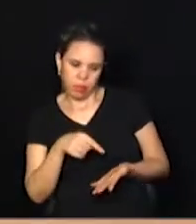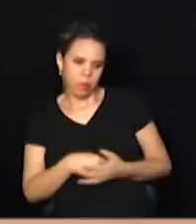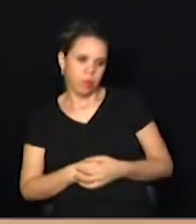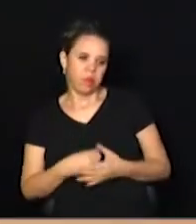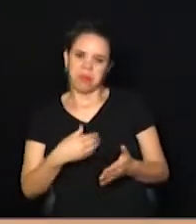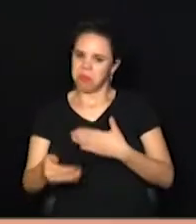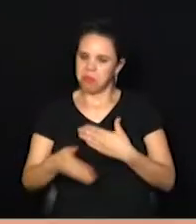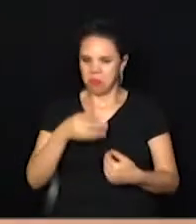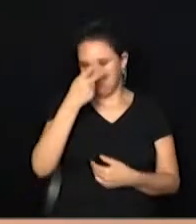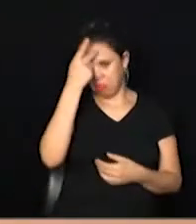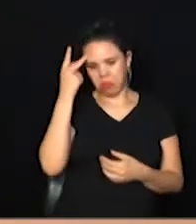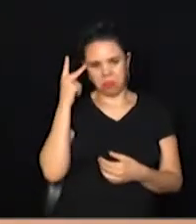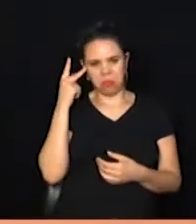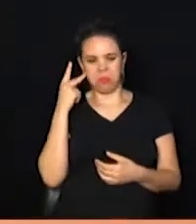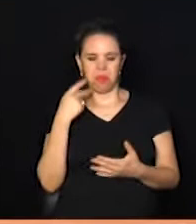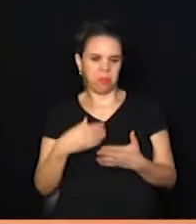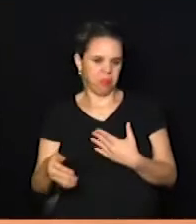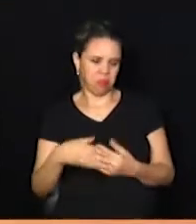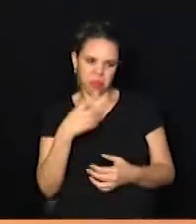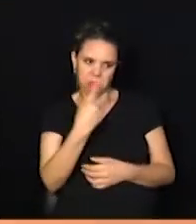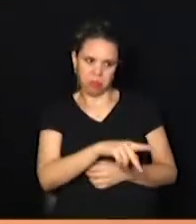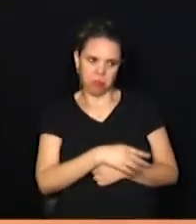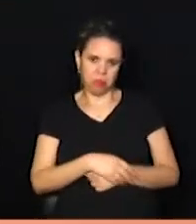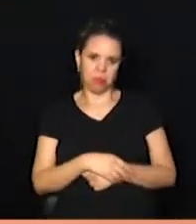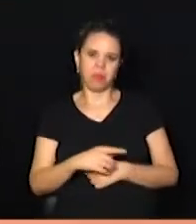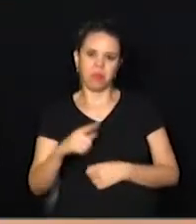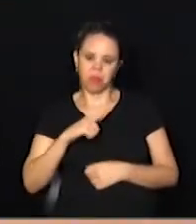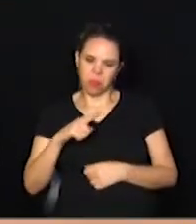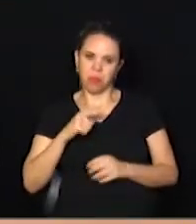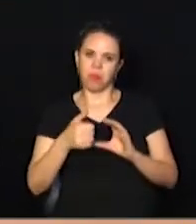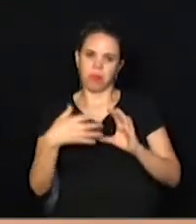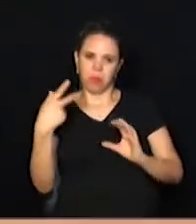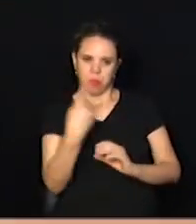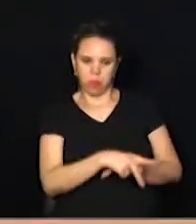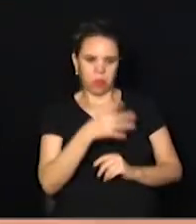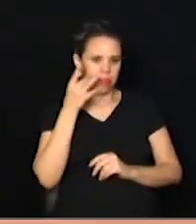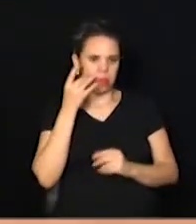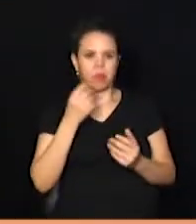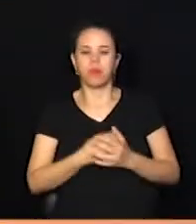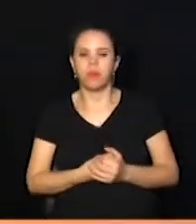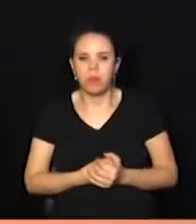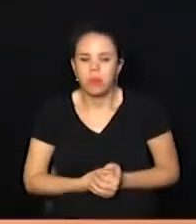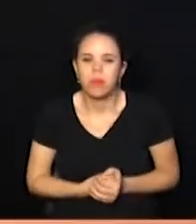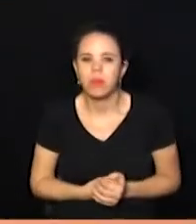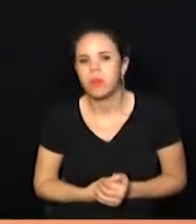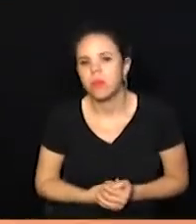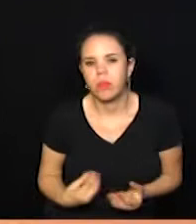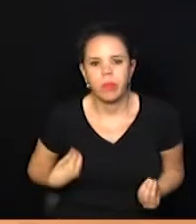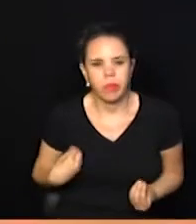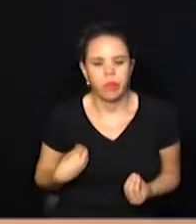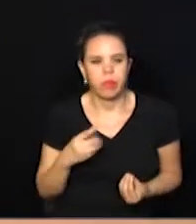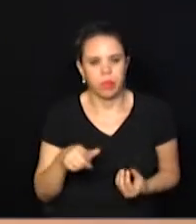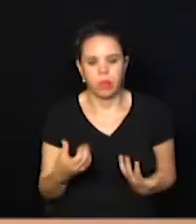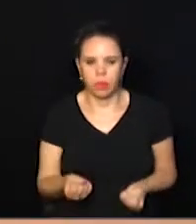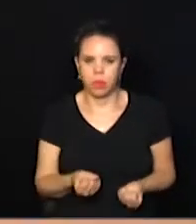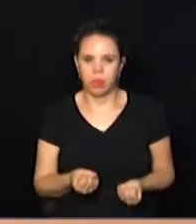Qualquer pessoa, qualquer que seja ela, tem as suas características pessoais e devem ser levadas em